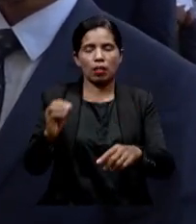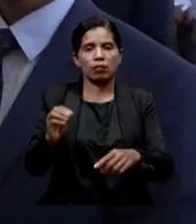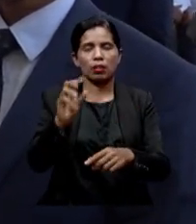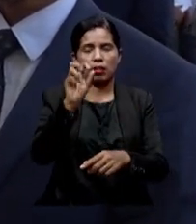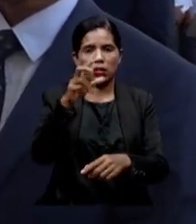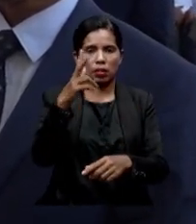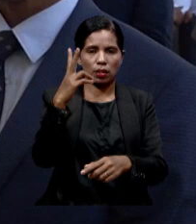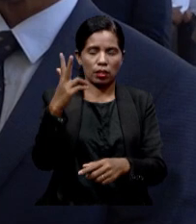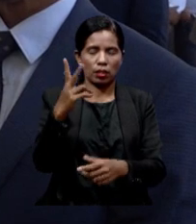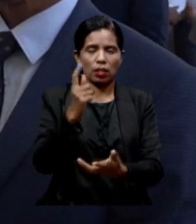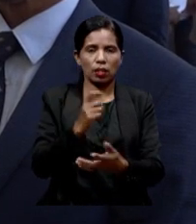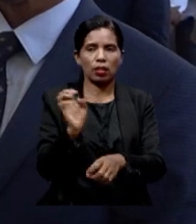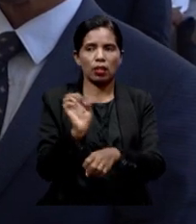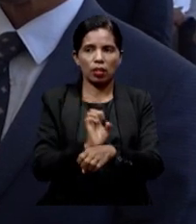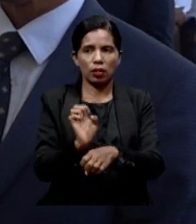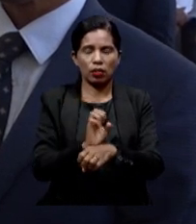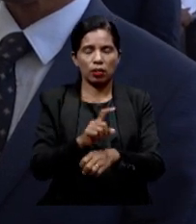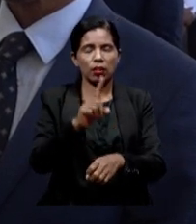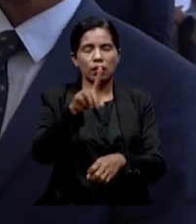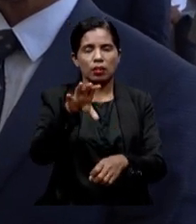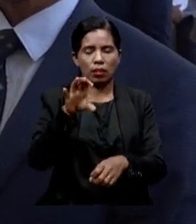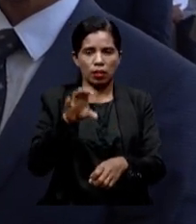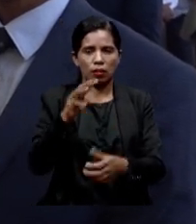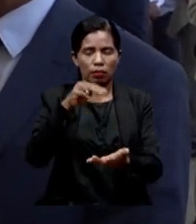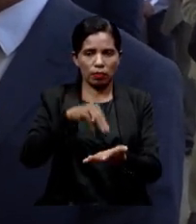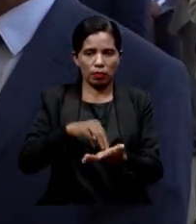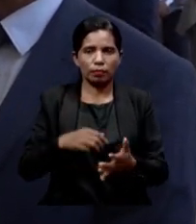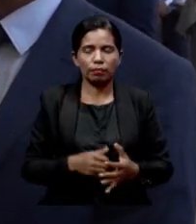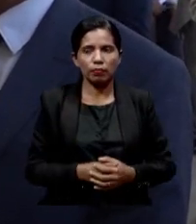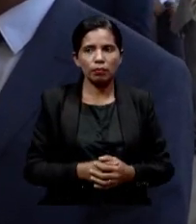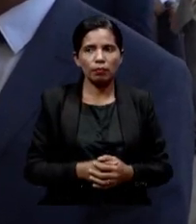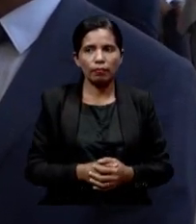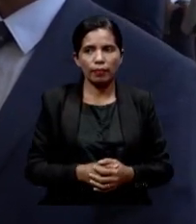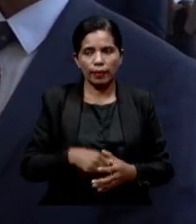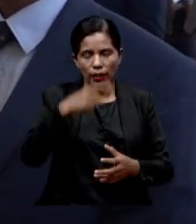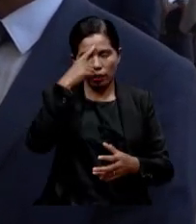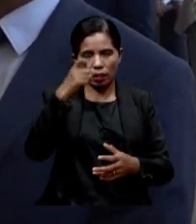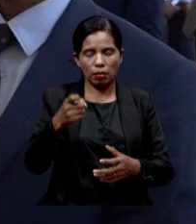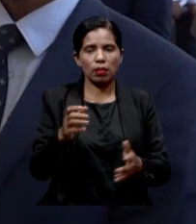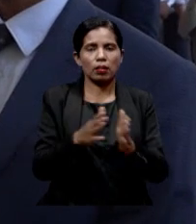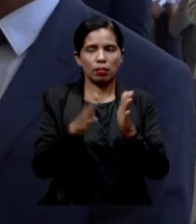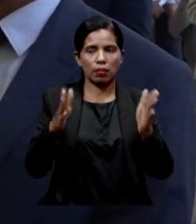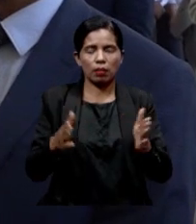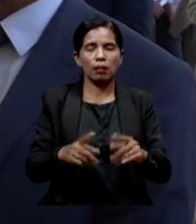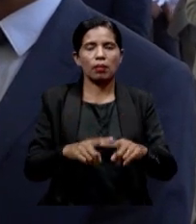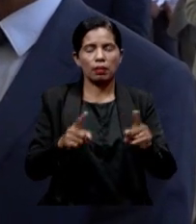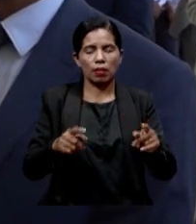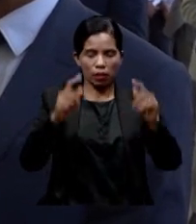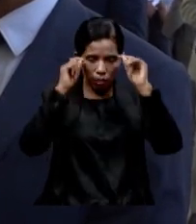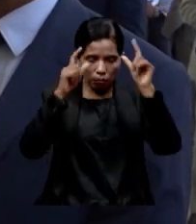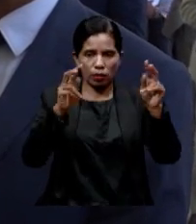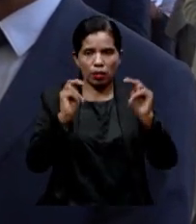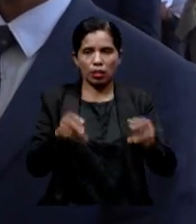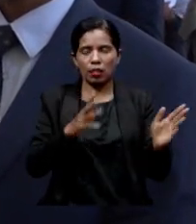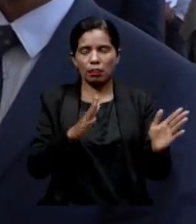mas a economia 700 milhões. Minha. A nema que atraxe bota. Mas Timor tem que preparar,